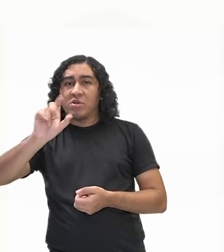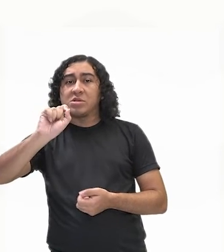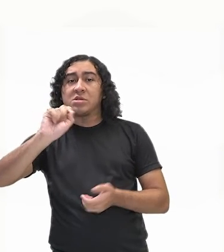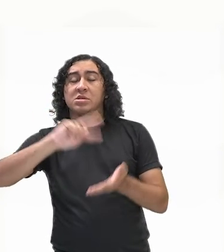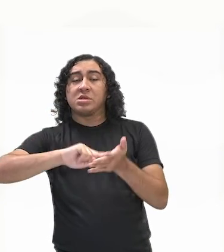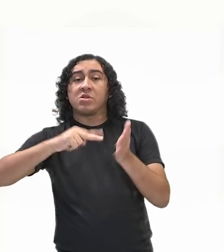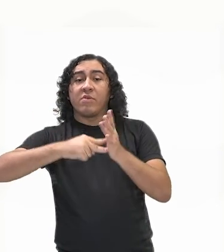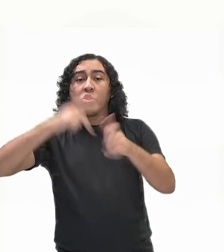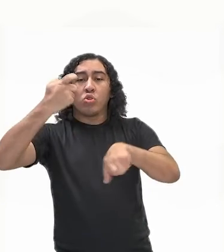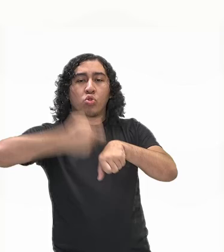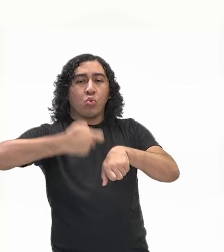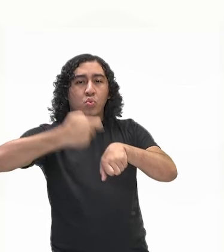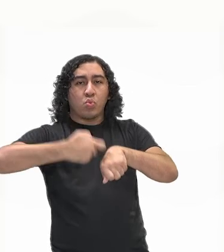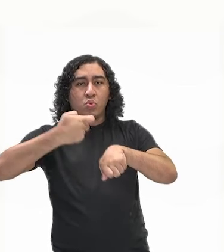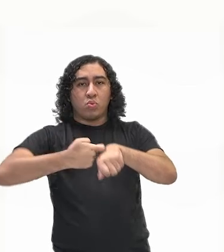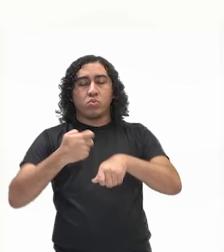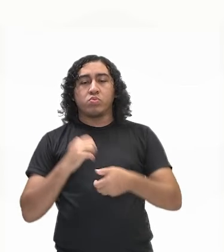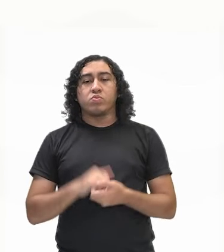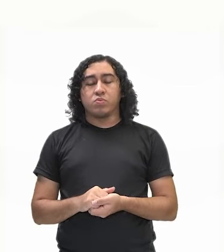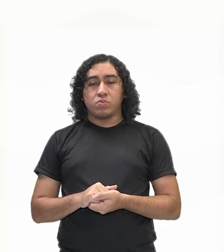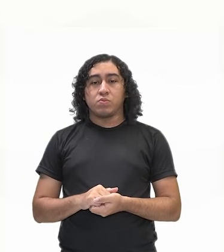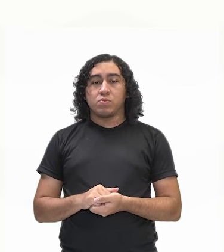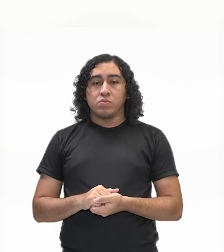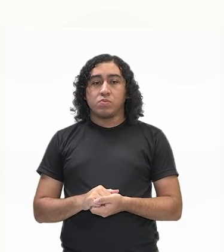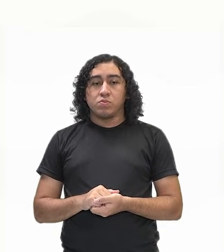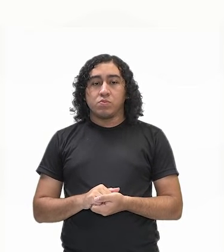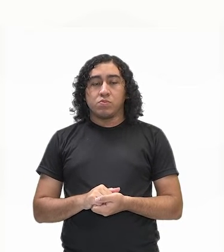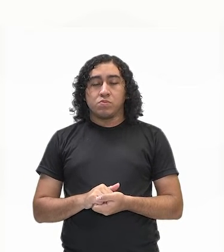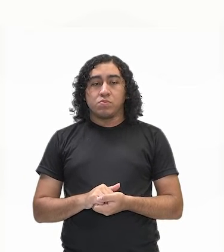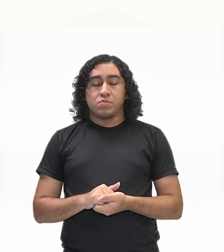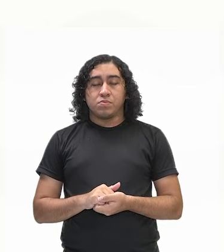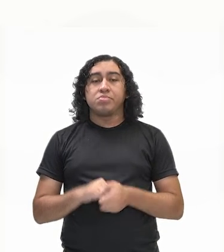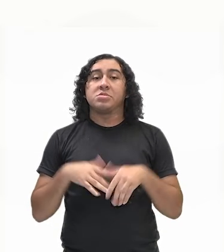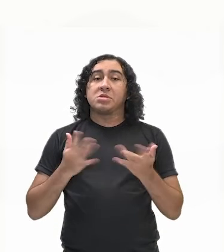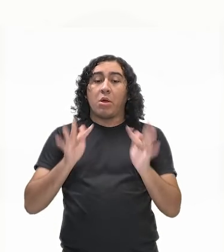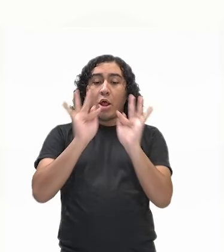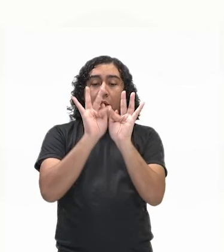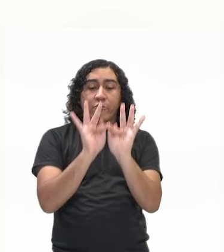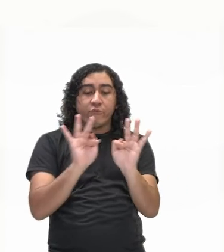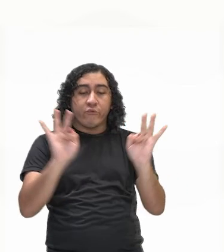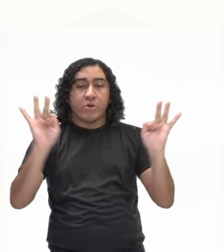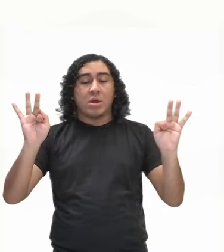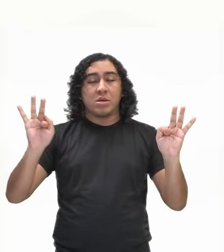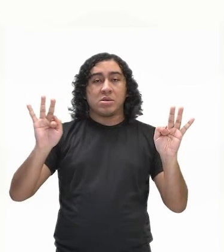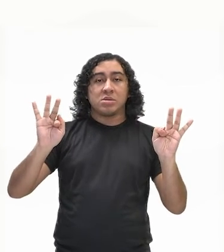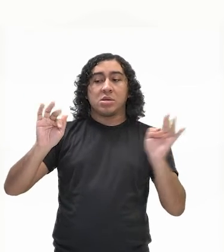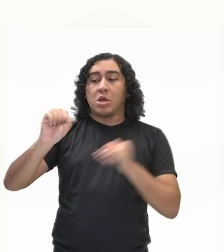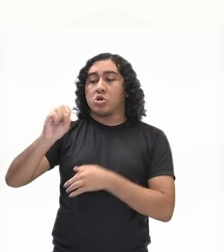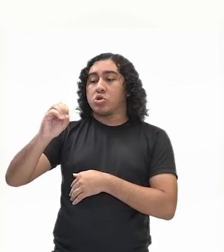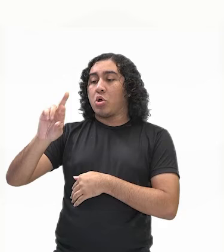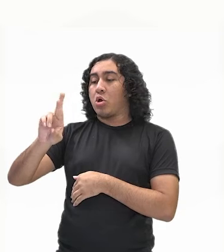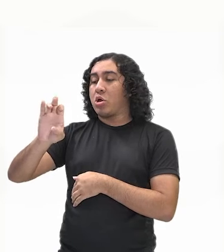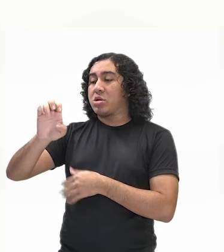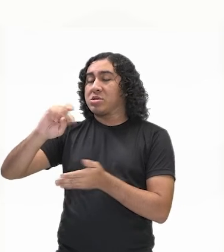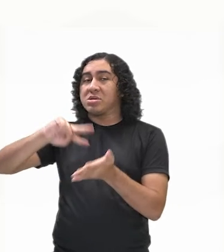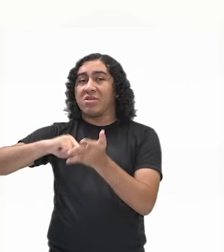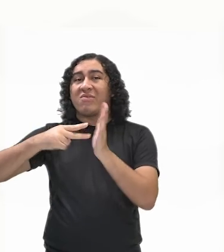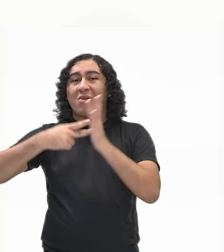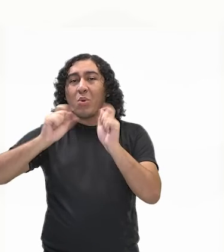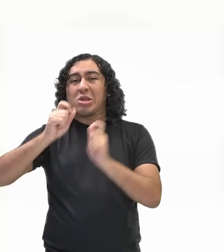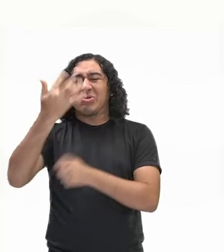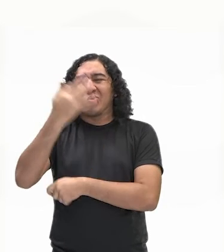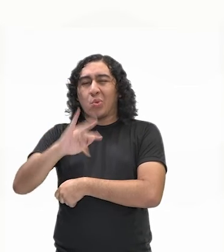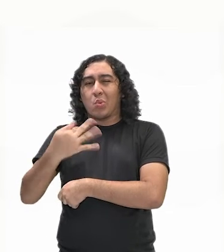gente? Rígido. And sore, but had no serious injuries. Nesse caso aqui, gente, a palavrinha sore